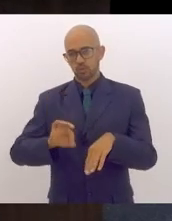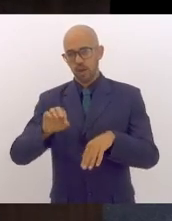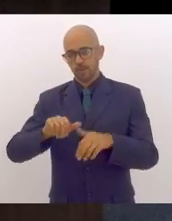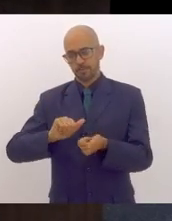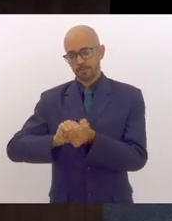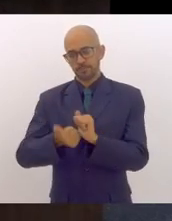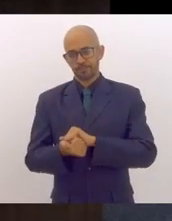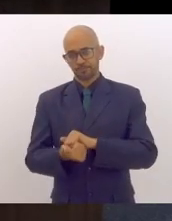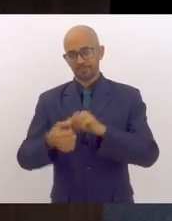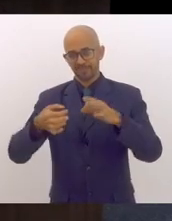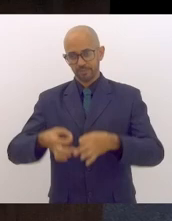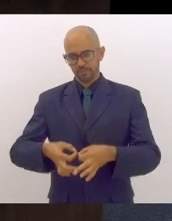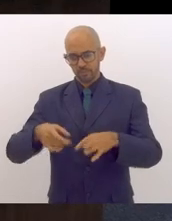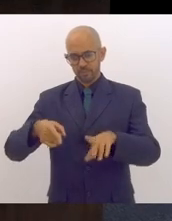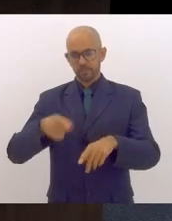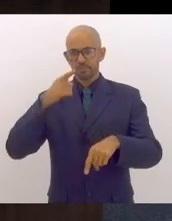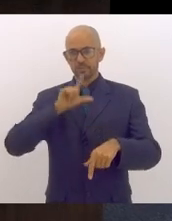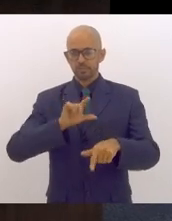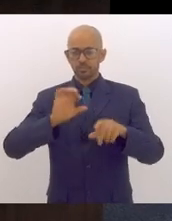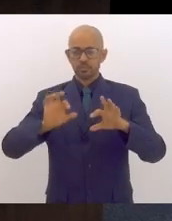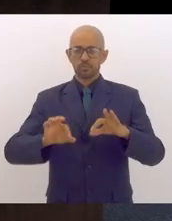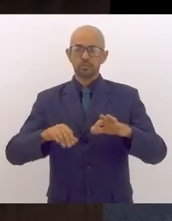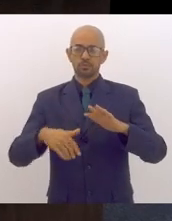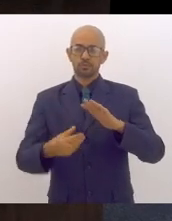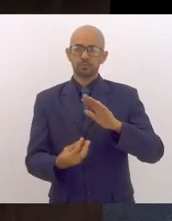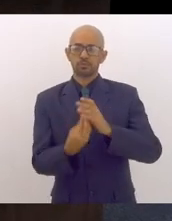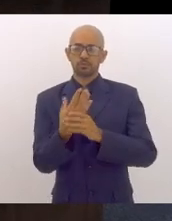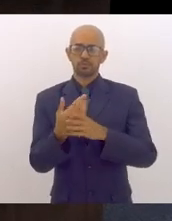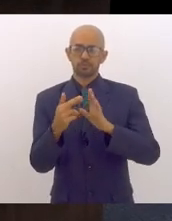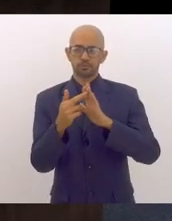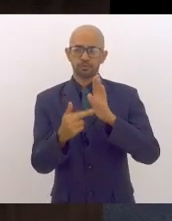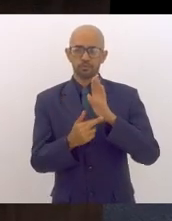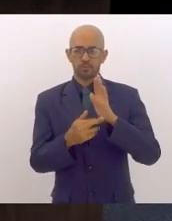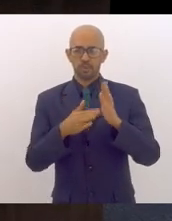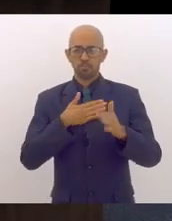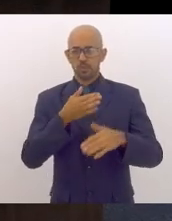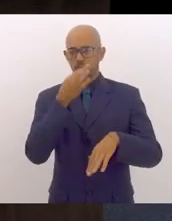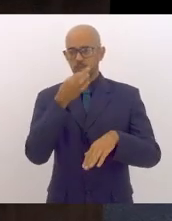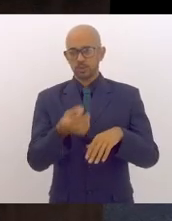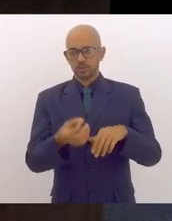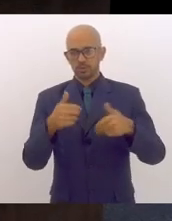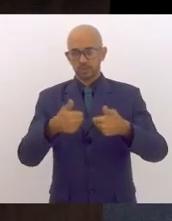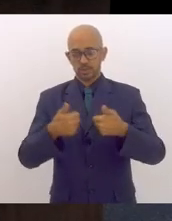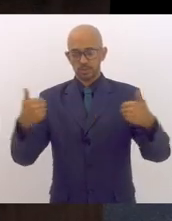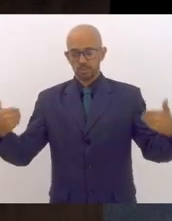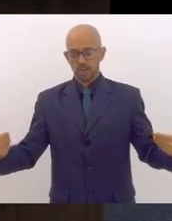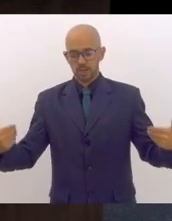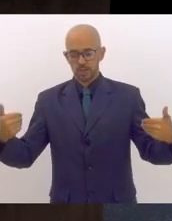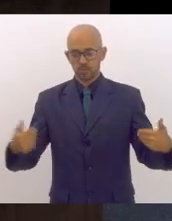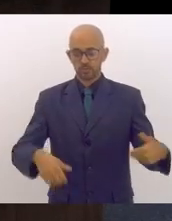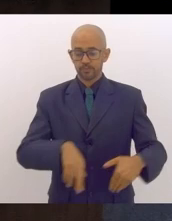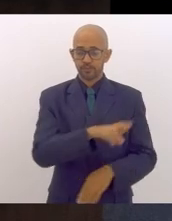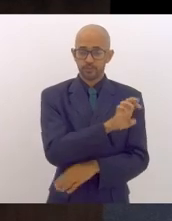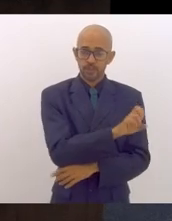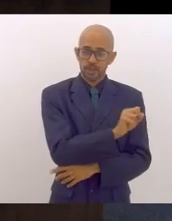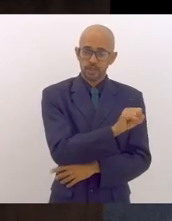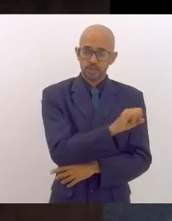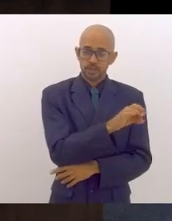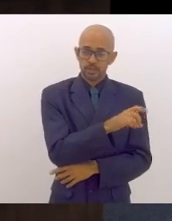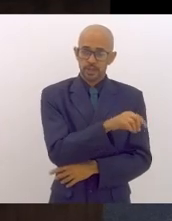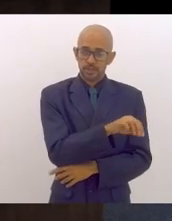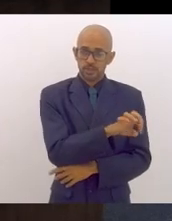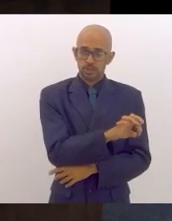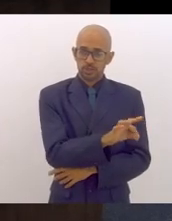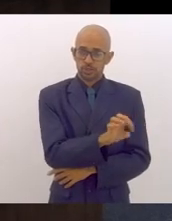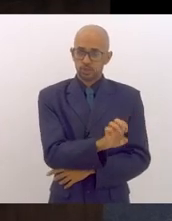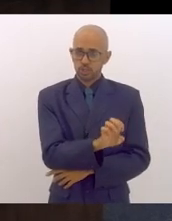para estabelecer esse parâmetro. A minha opinião é que, como está separando residente de estagiário,